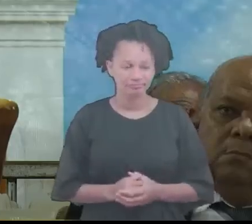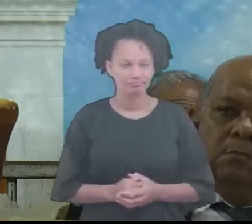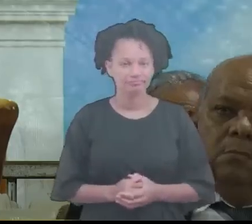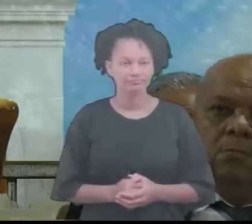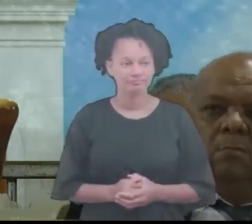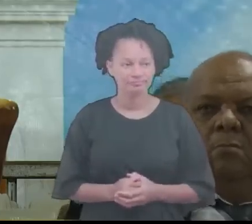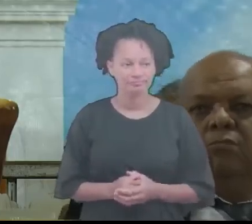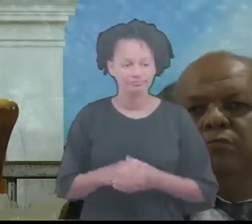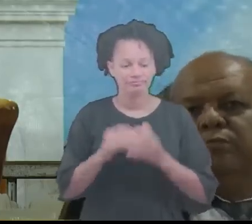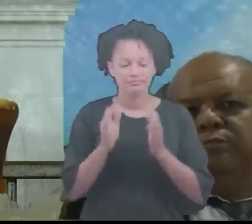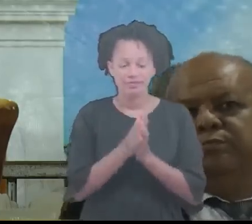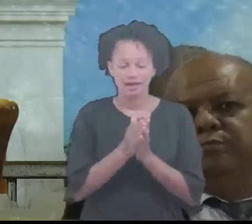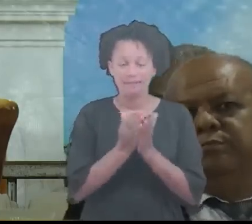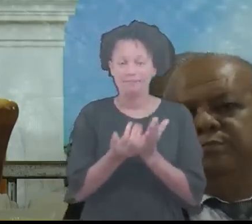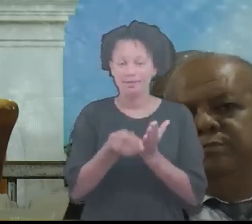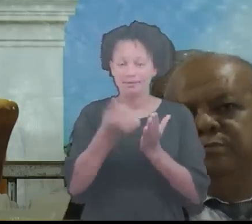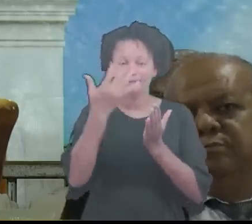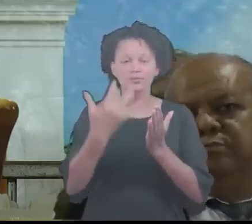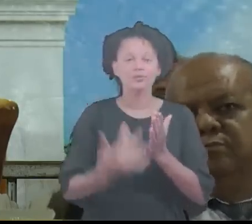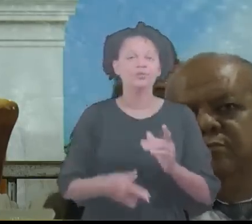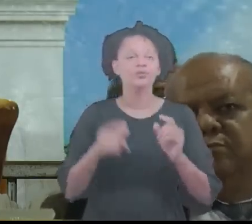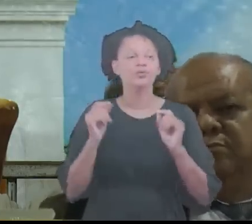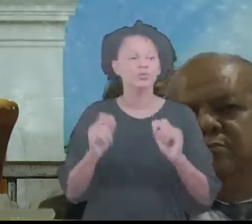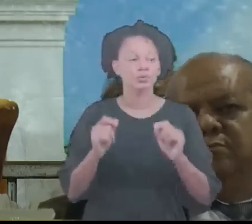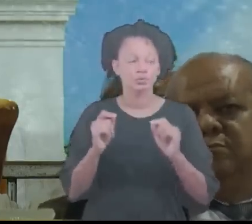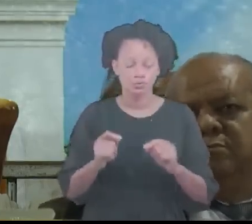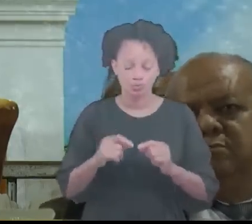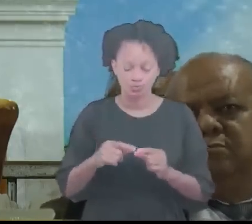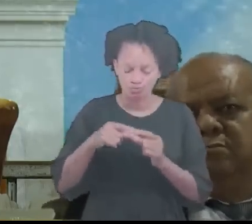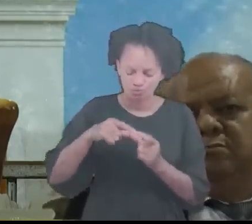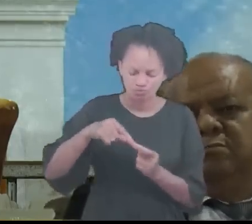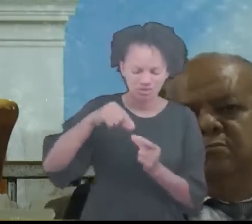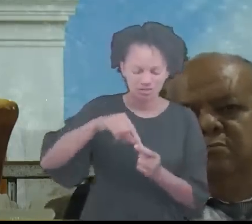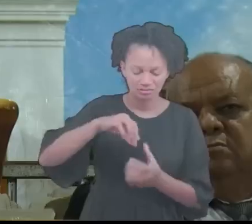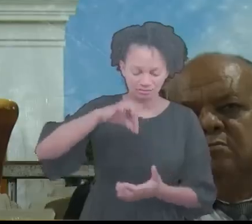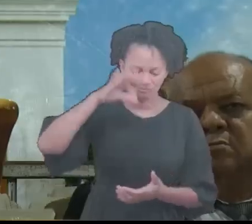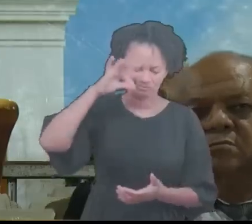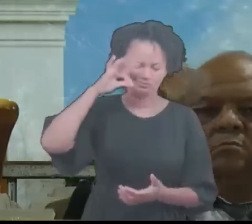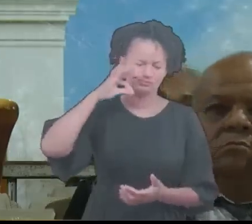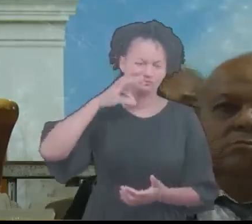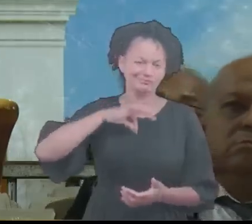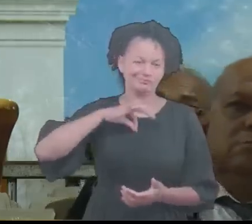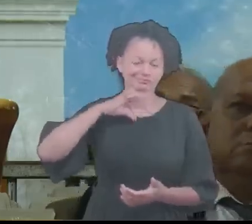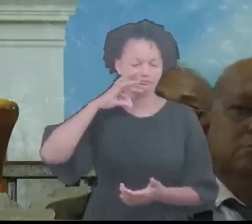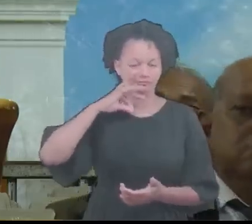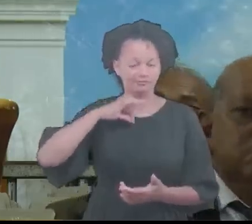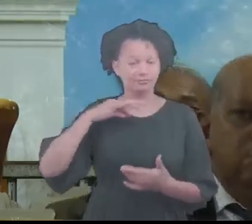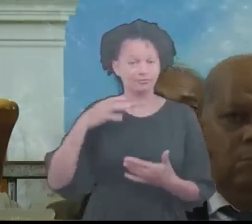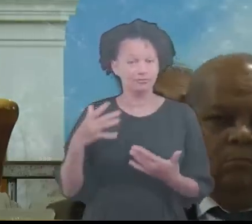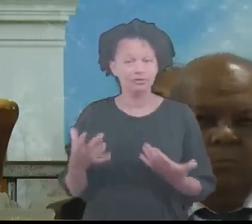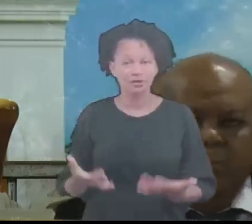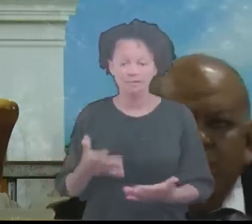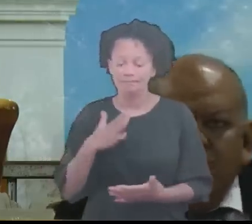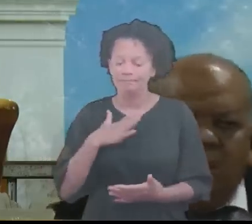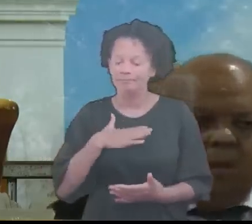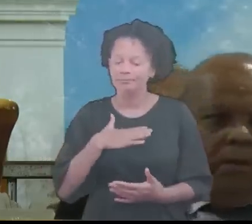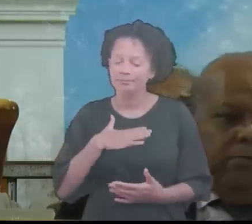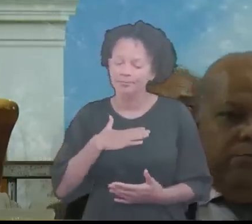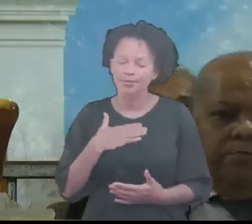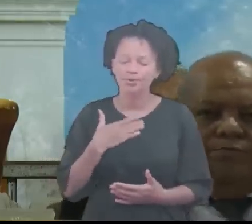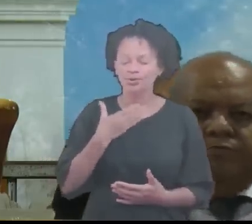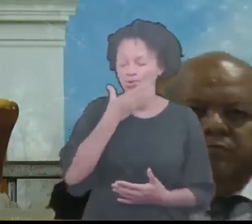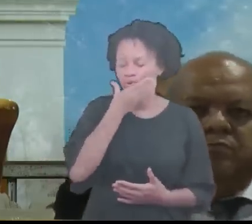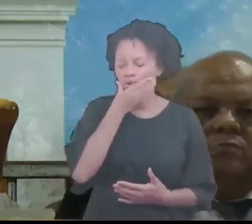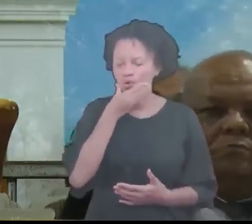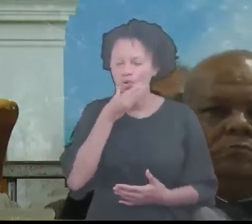A Bíblia Viva diz um saco. Glória a Deus, um saquitel entre os seios. Ela disse: o meu amado é para